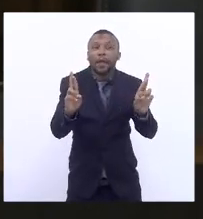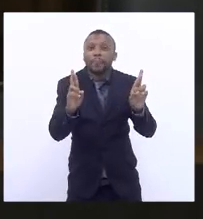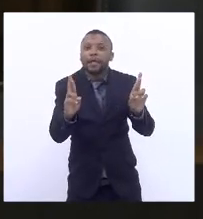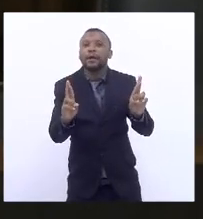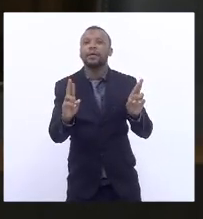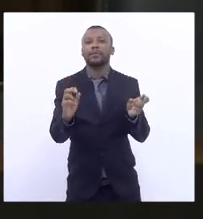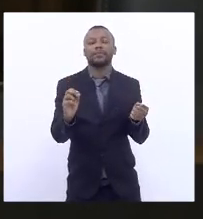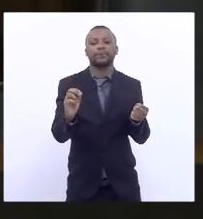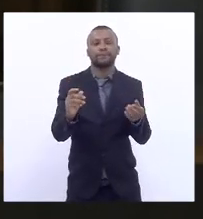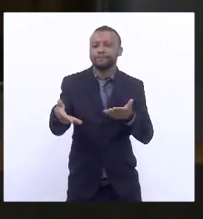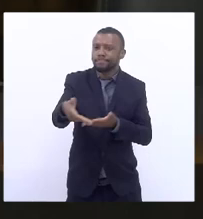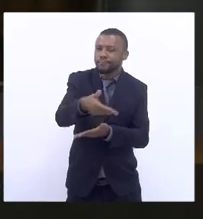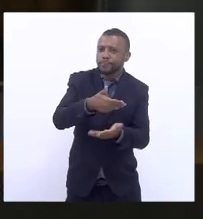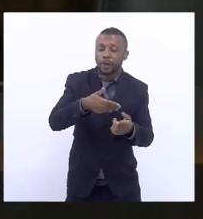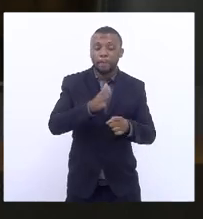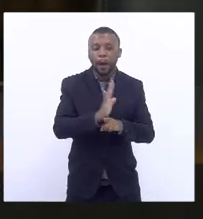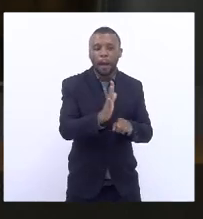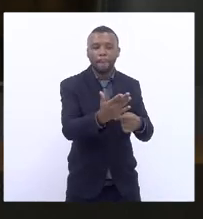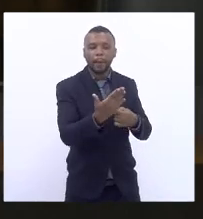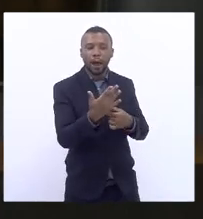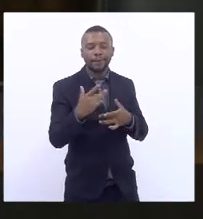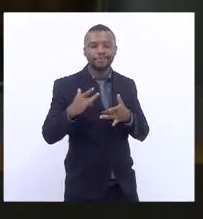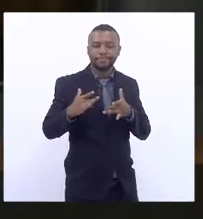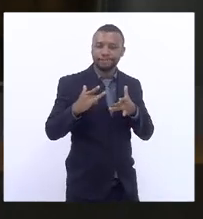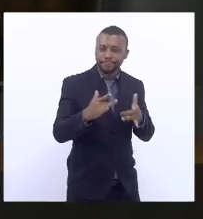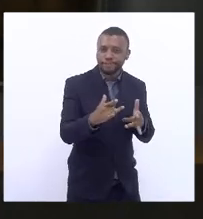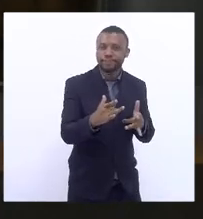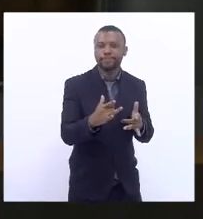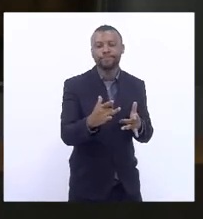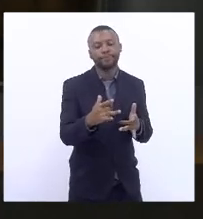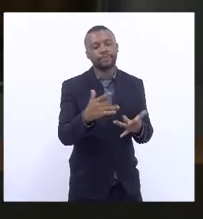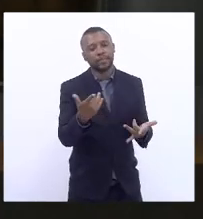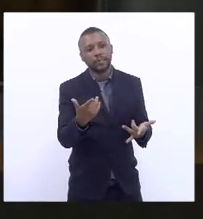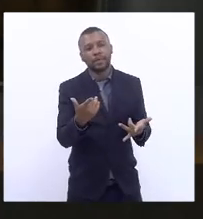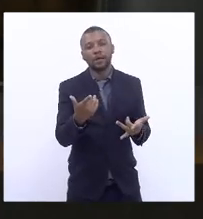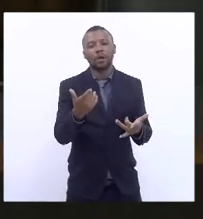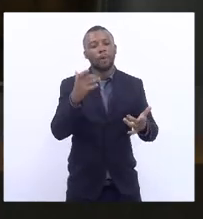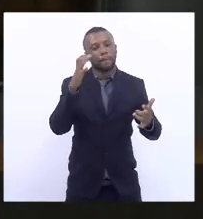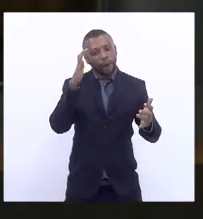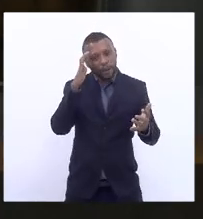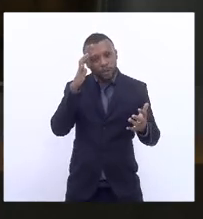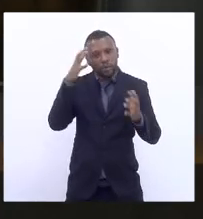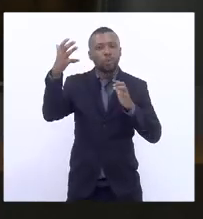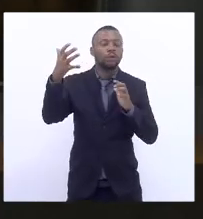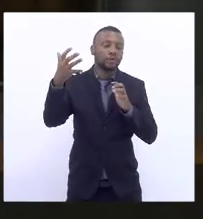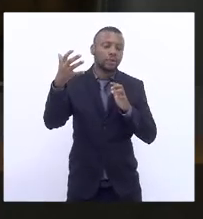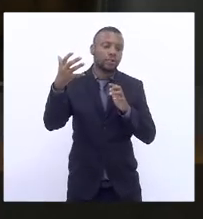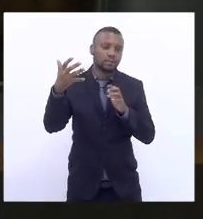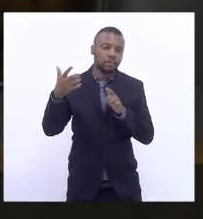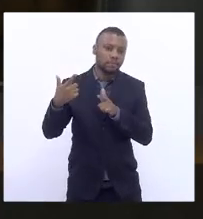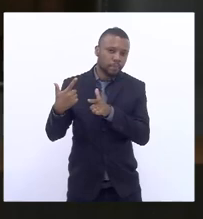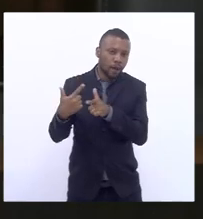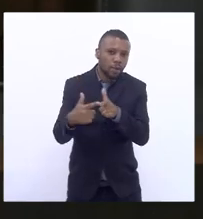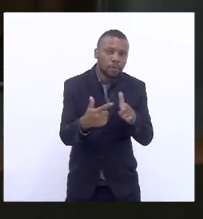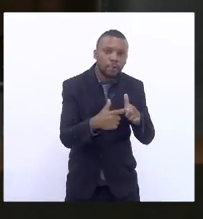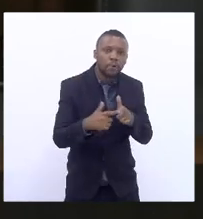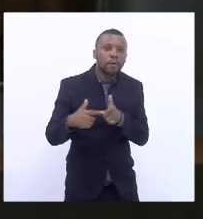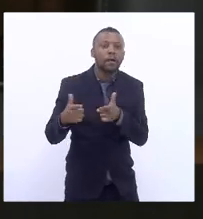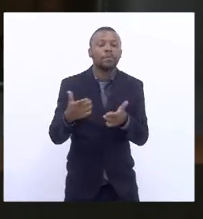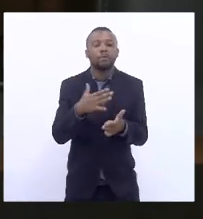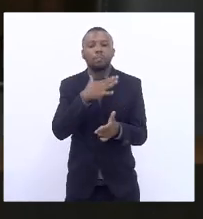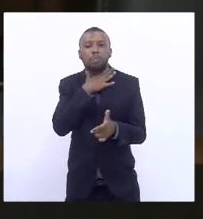da fraternidade, ser uma saída para a